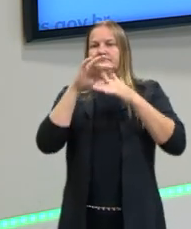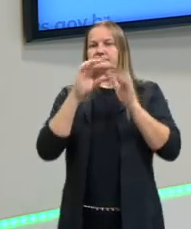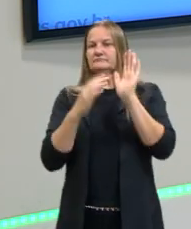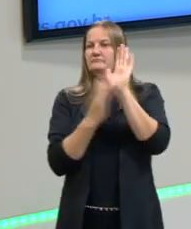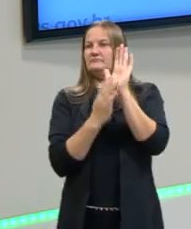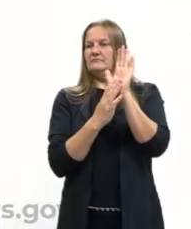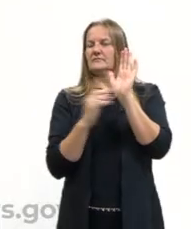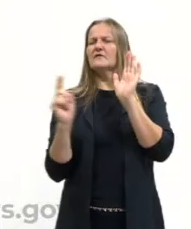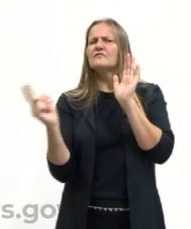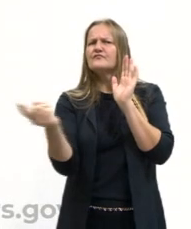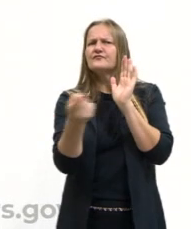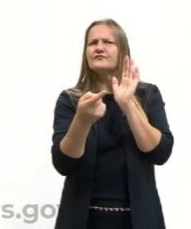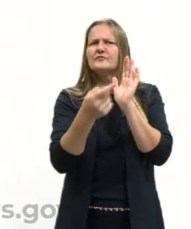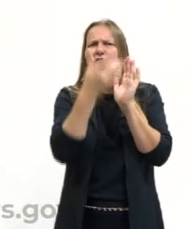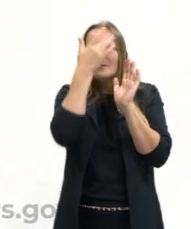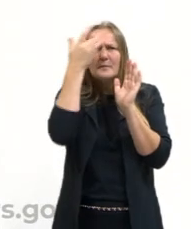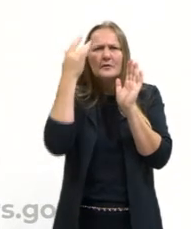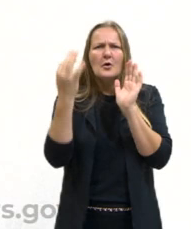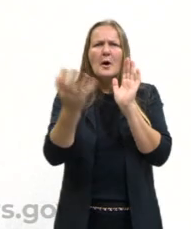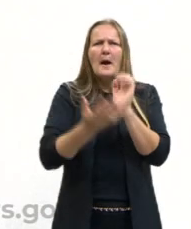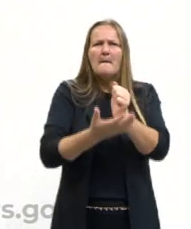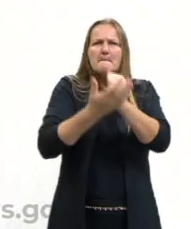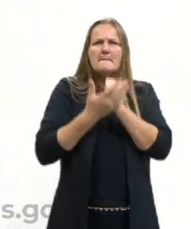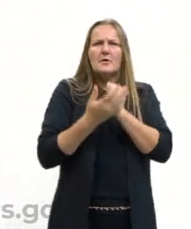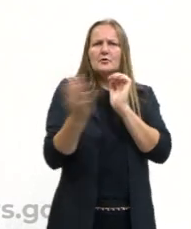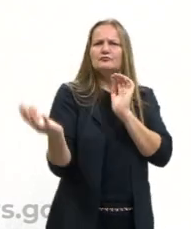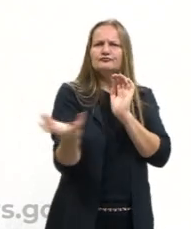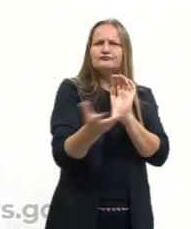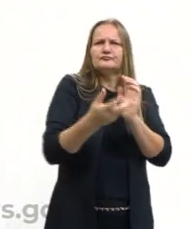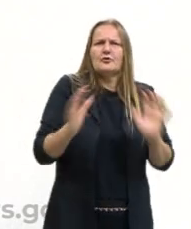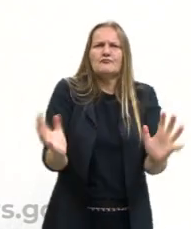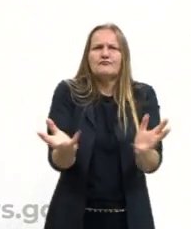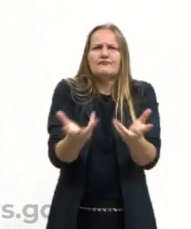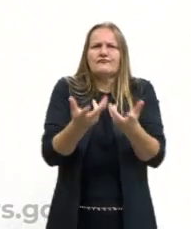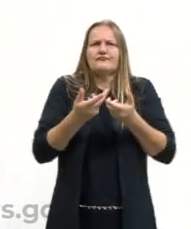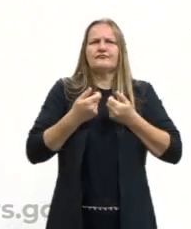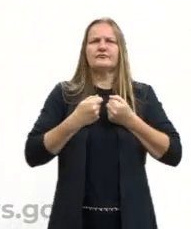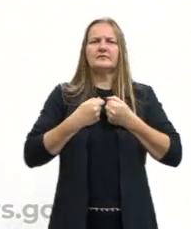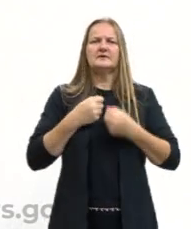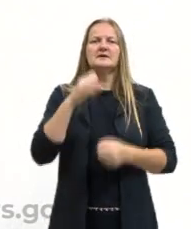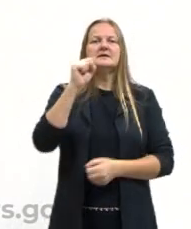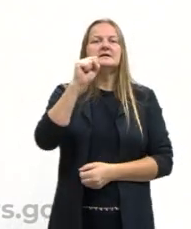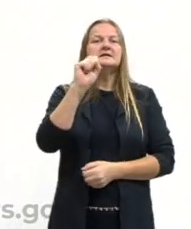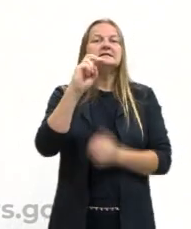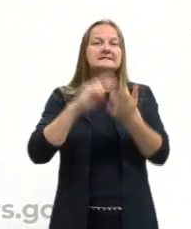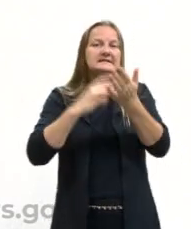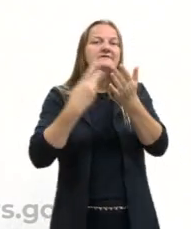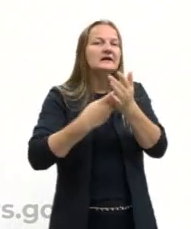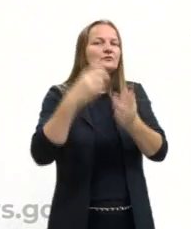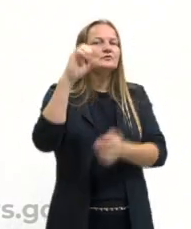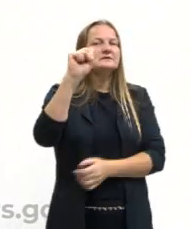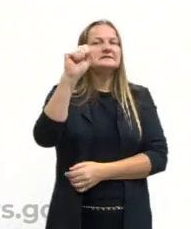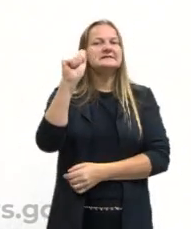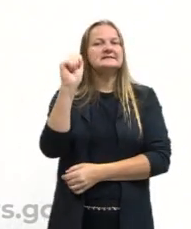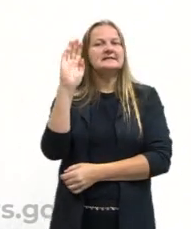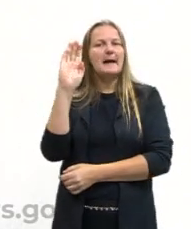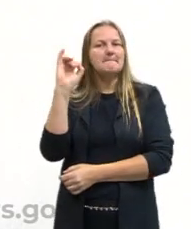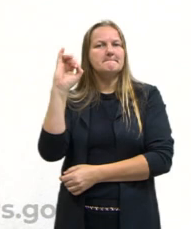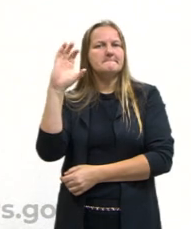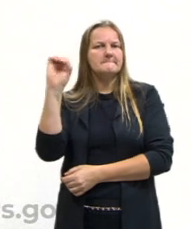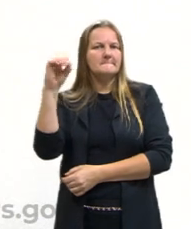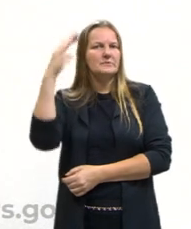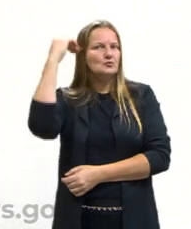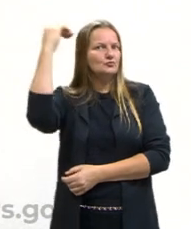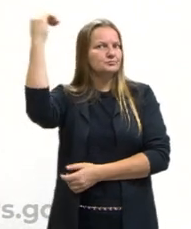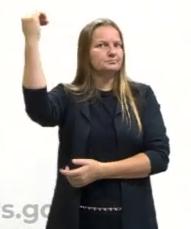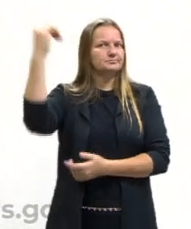que os sofistas irão irão estar né a palavra surfista significava sábio né mas sabe o sentido do